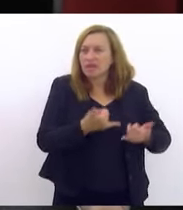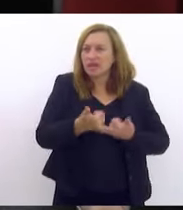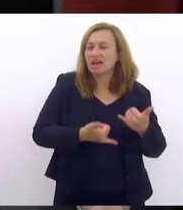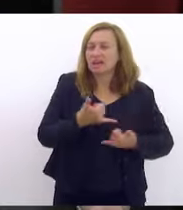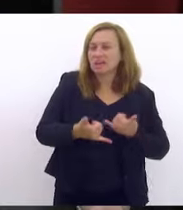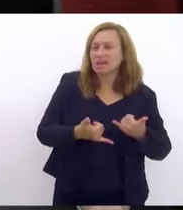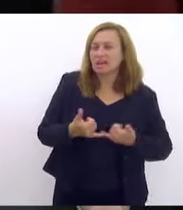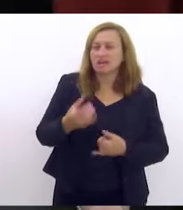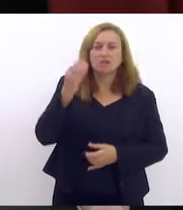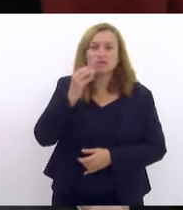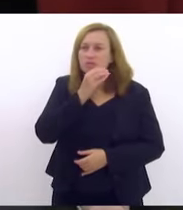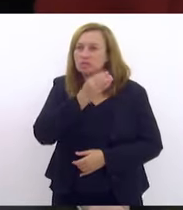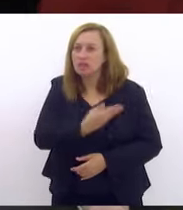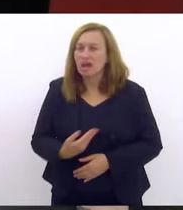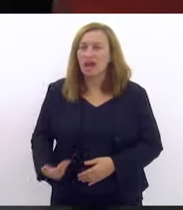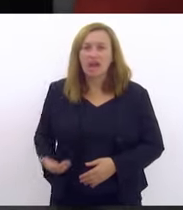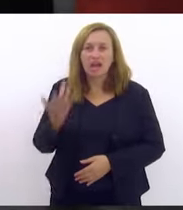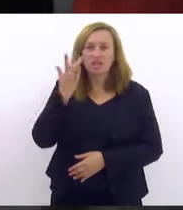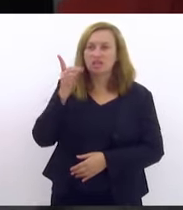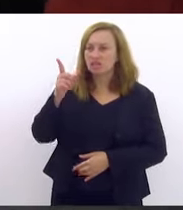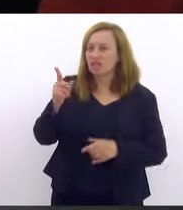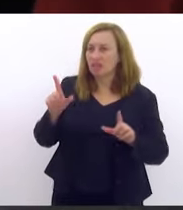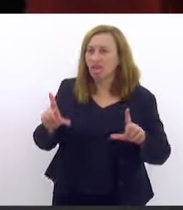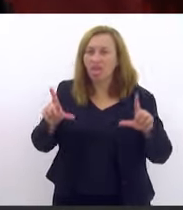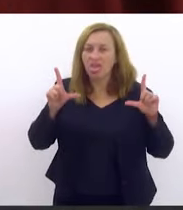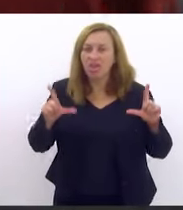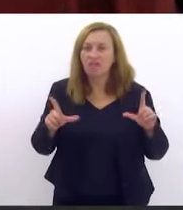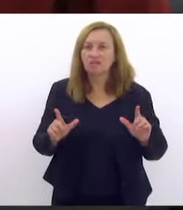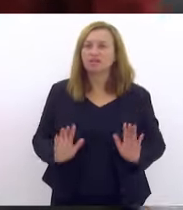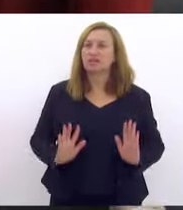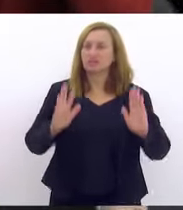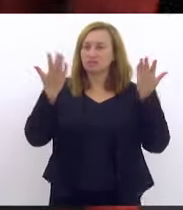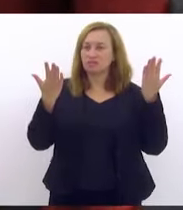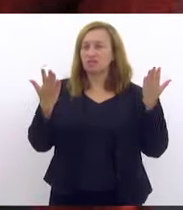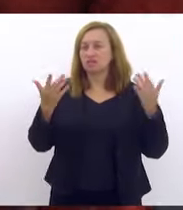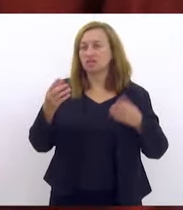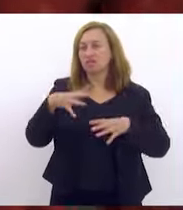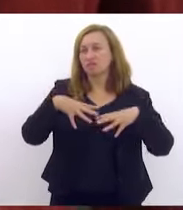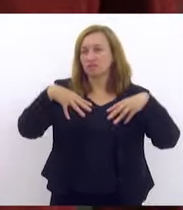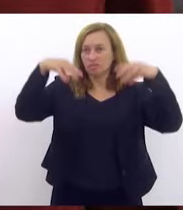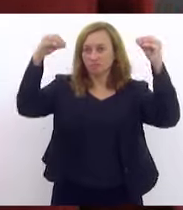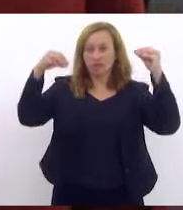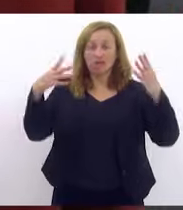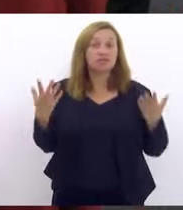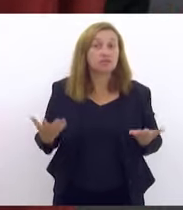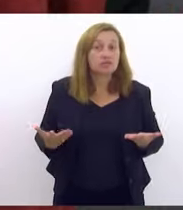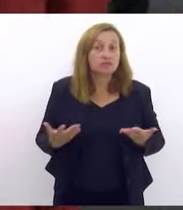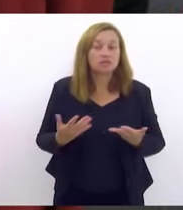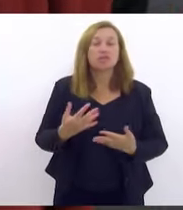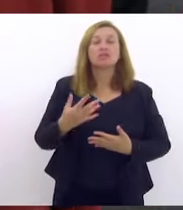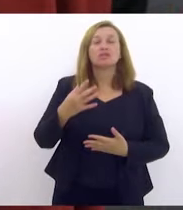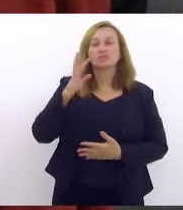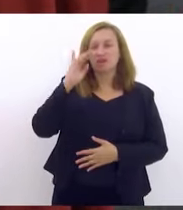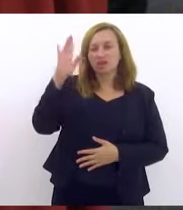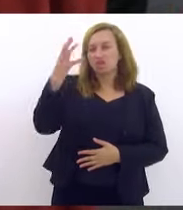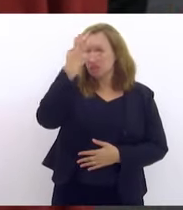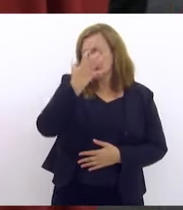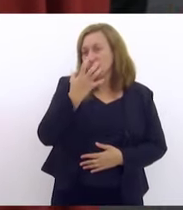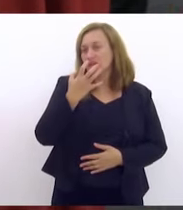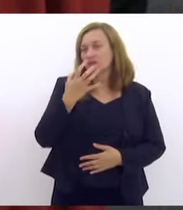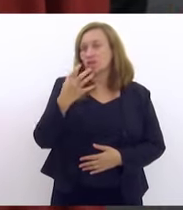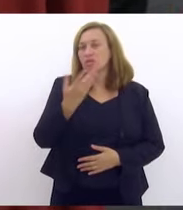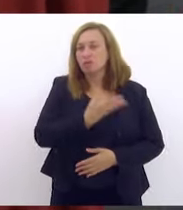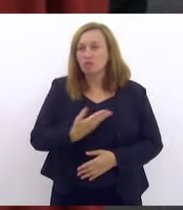está muito presepeiro nas festinhas que ele faz no Palácio. Imagina a seriedade que seria o governo federal